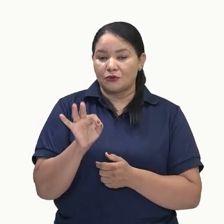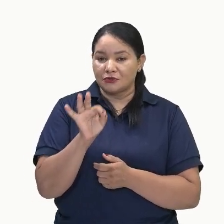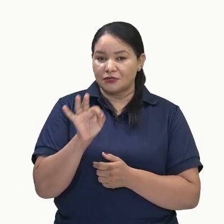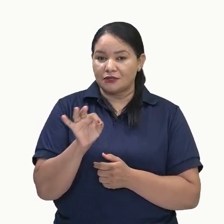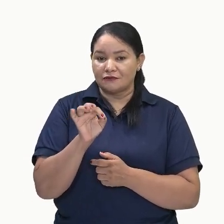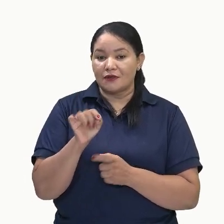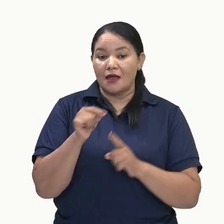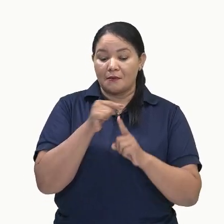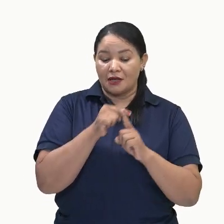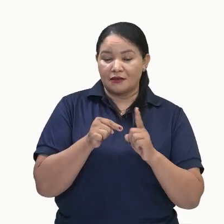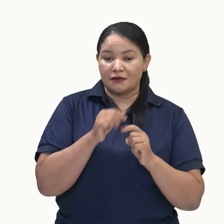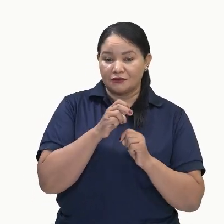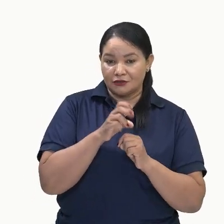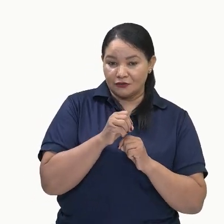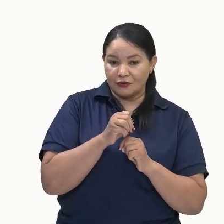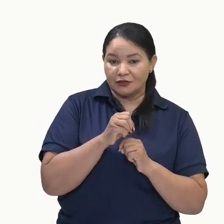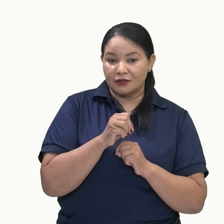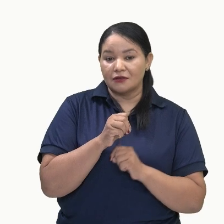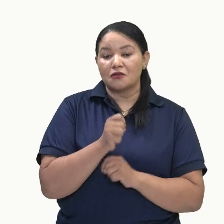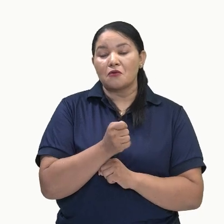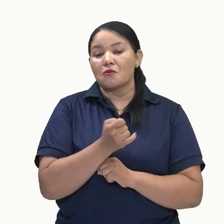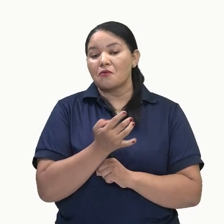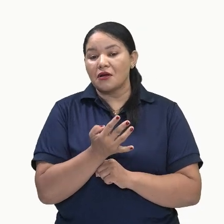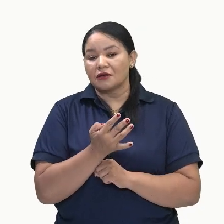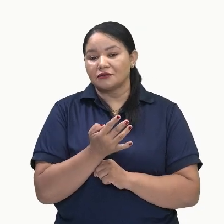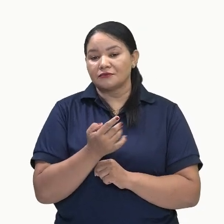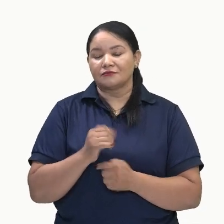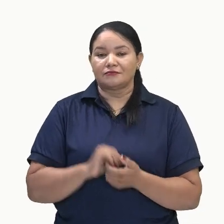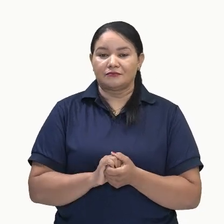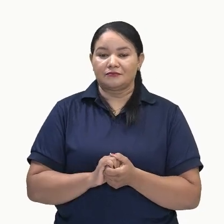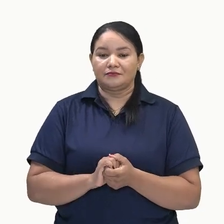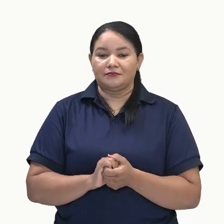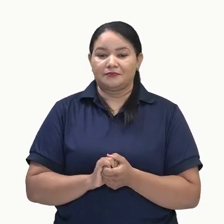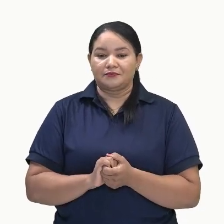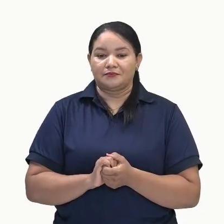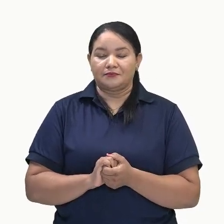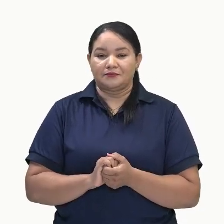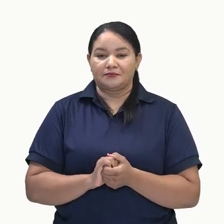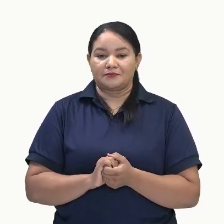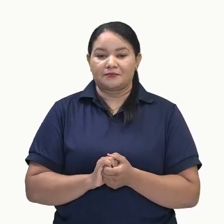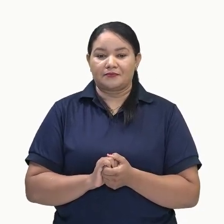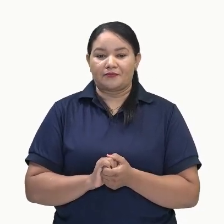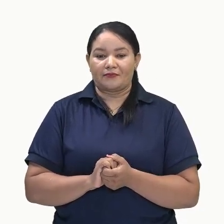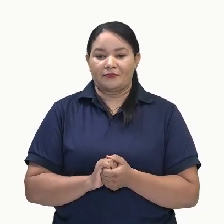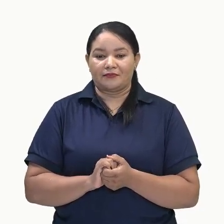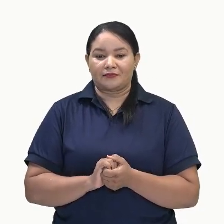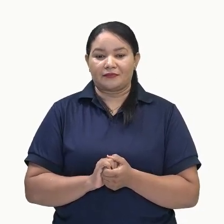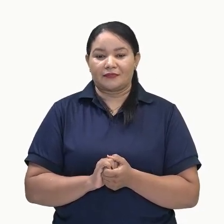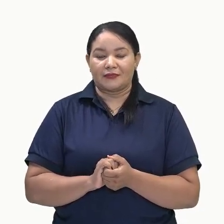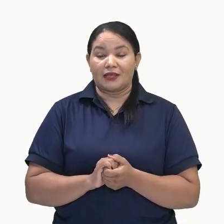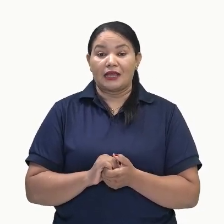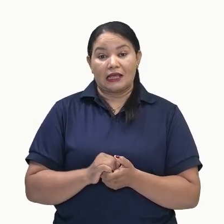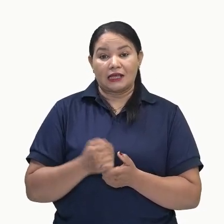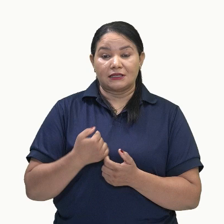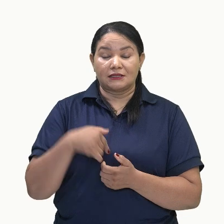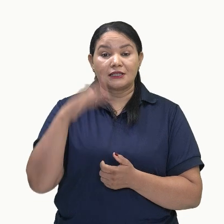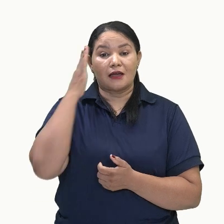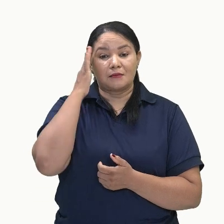de 50%? Pensa aí, ó. 25% equivale à metade de 50%? E se nós sabemos